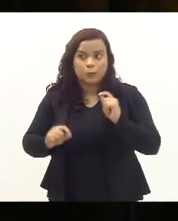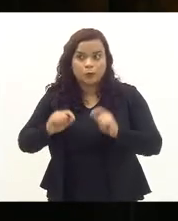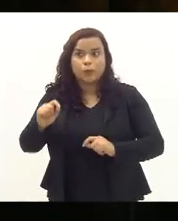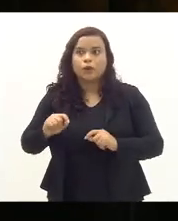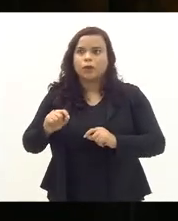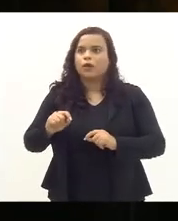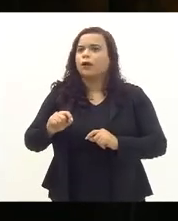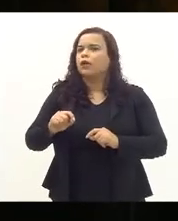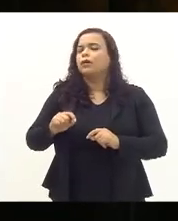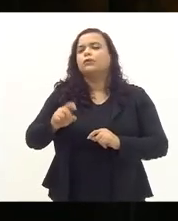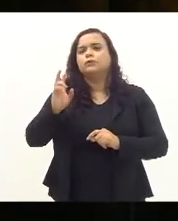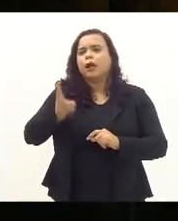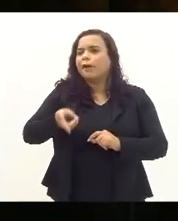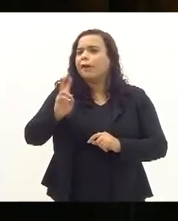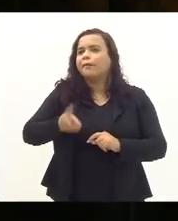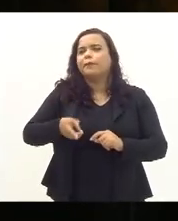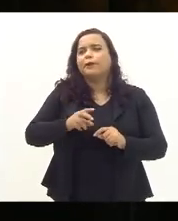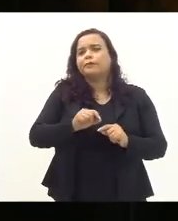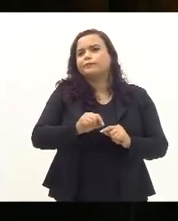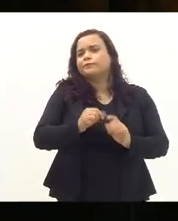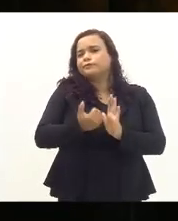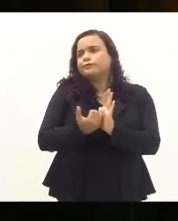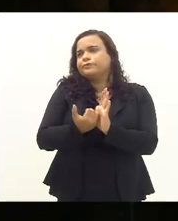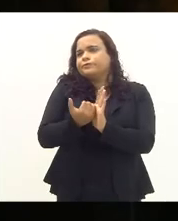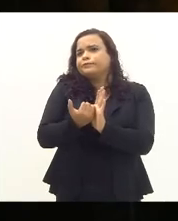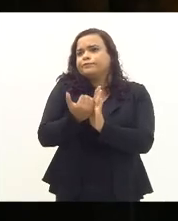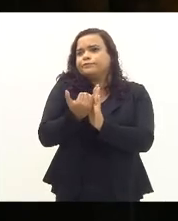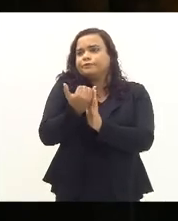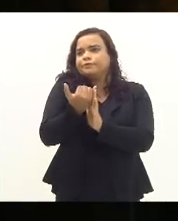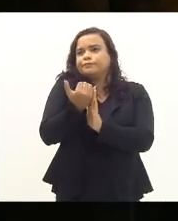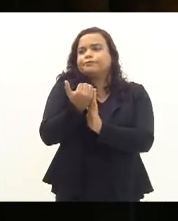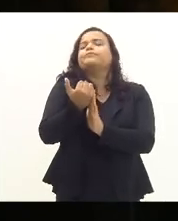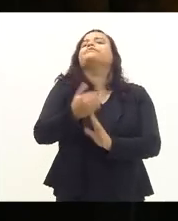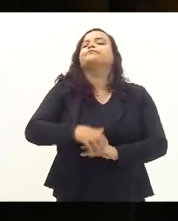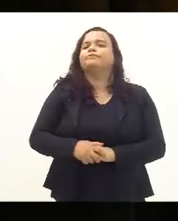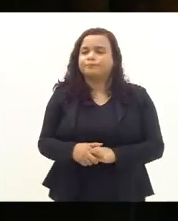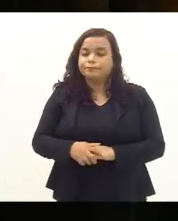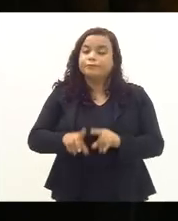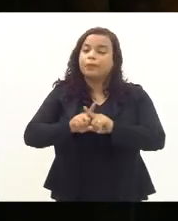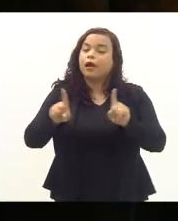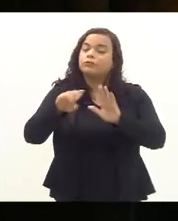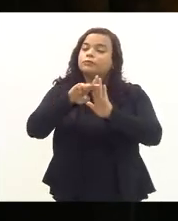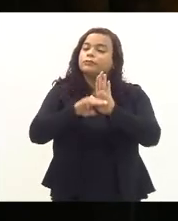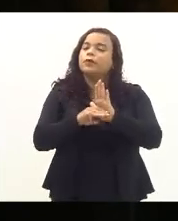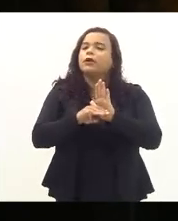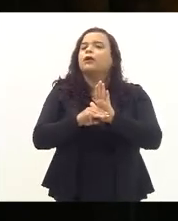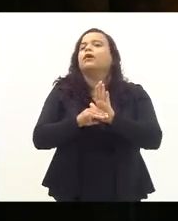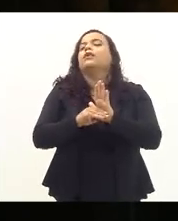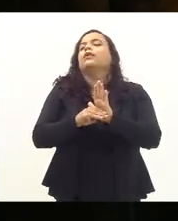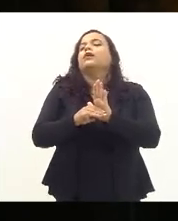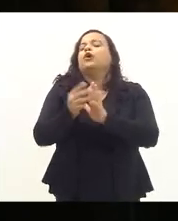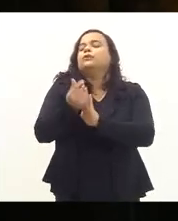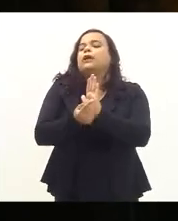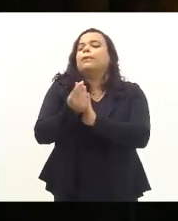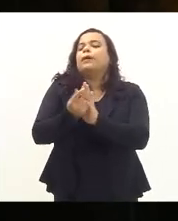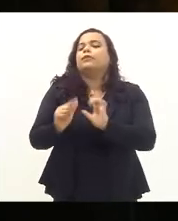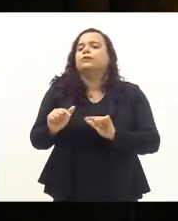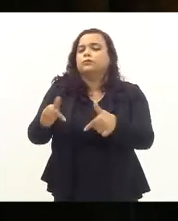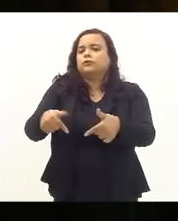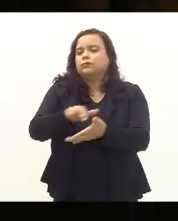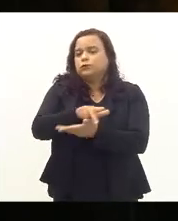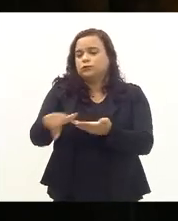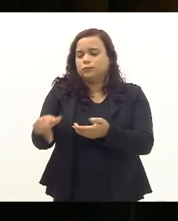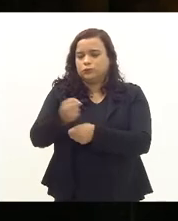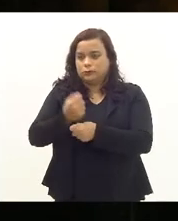aumentando mas os dados de execução orçamentária de 2022 apontam que a